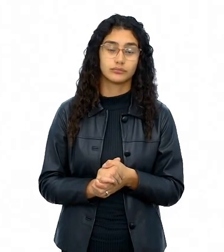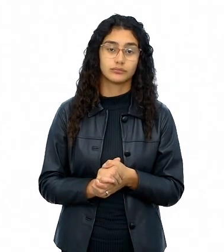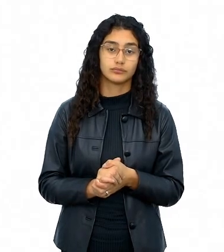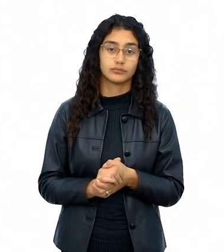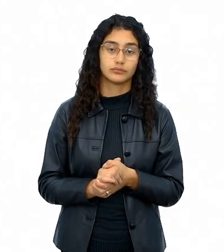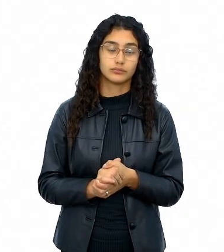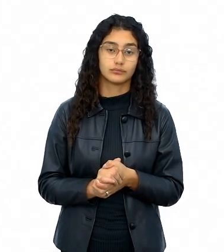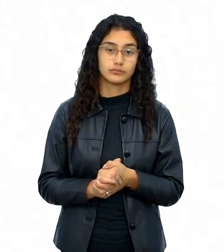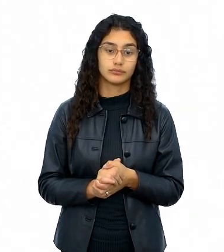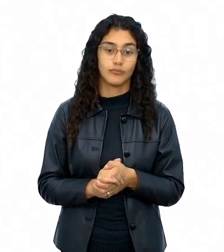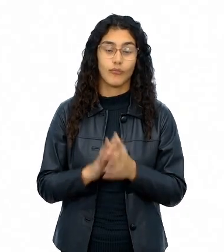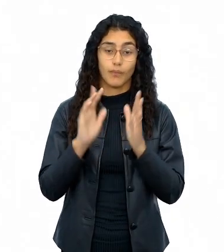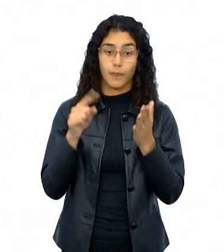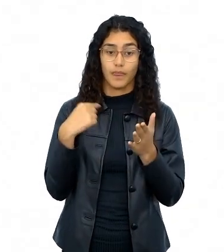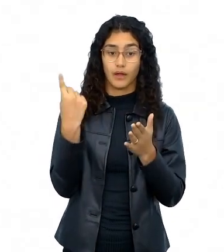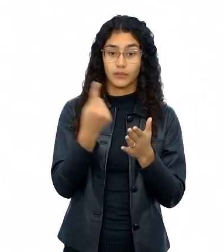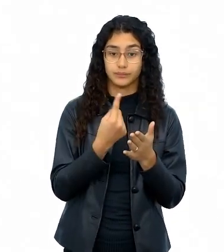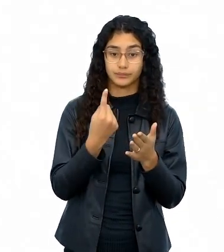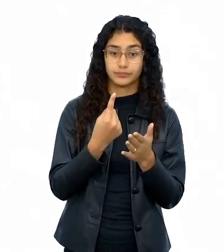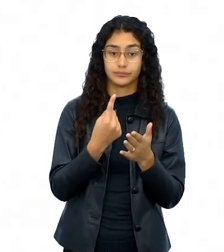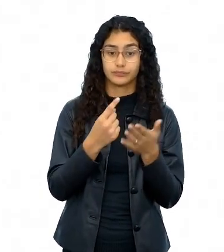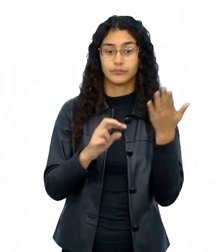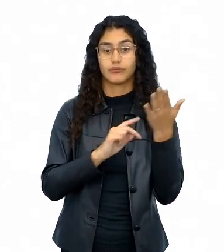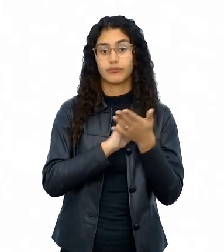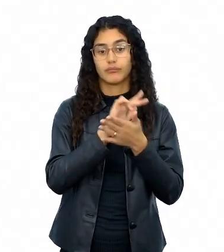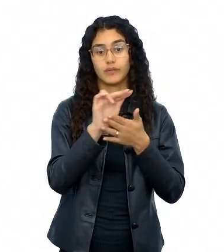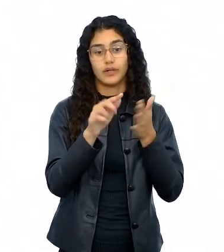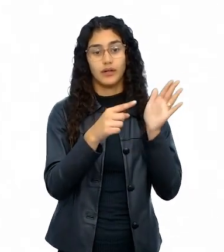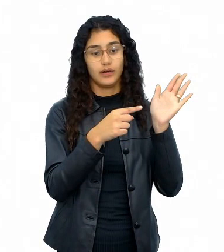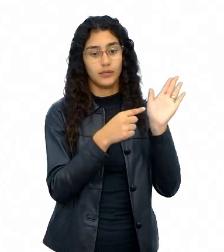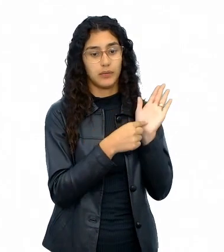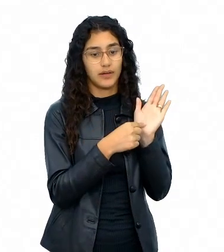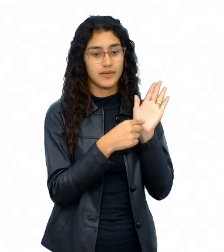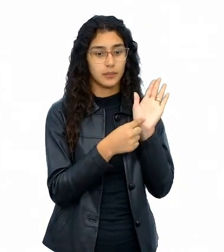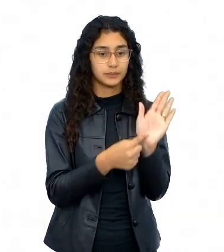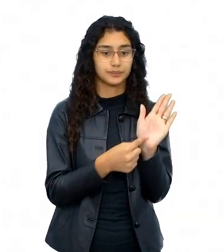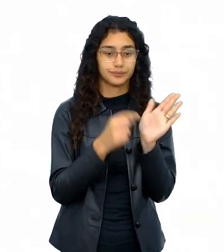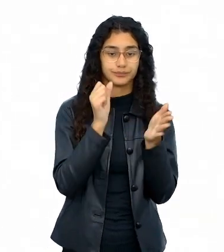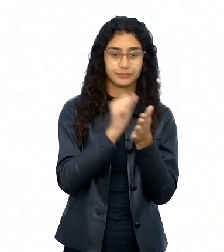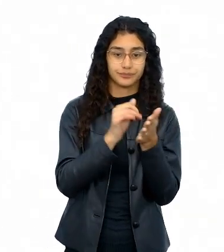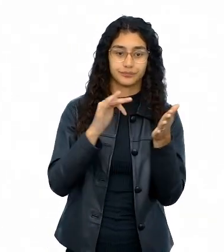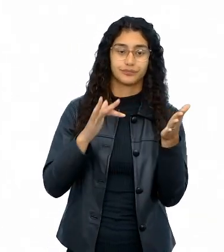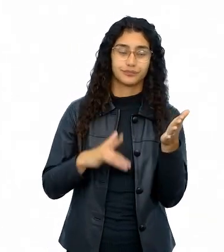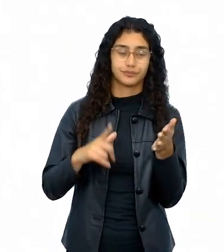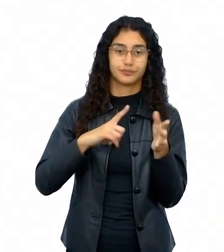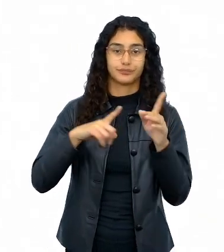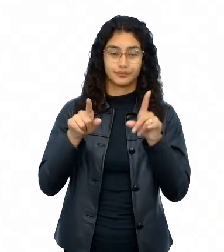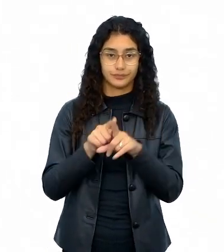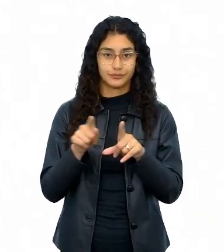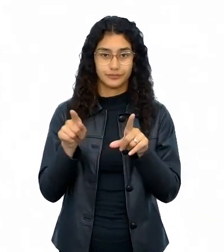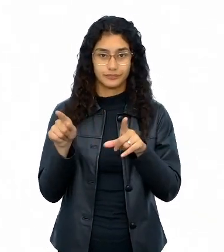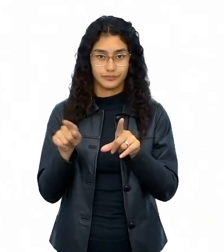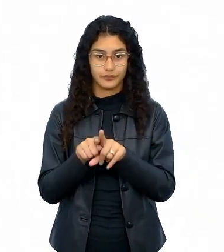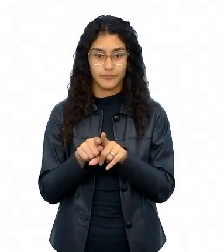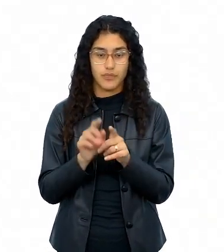E agora, a gente vai para o nosso recheio do bolo. Vamos lá naquela atividade e